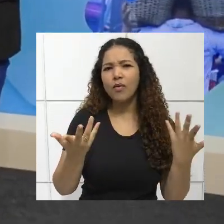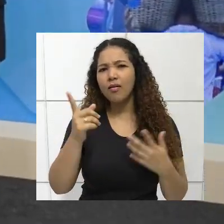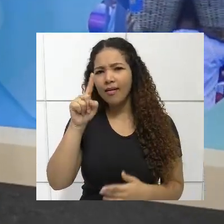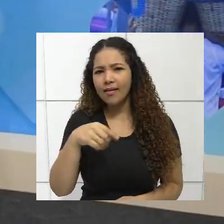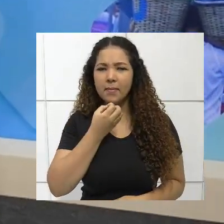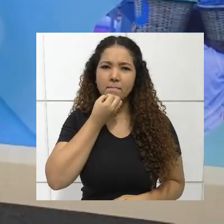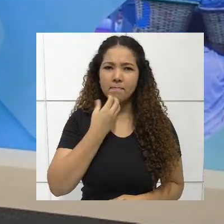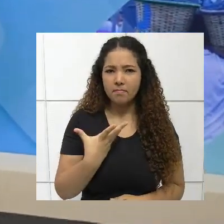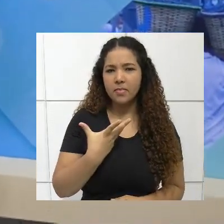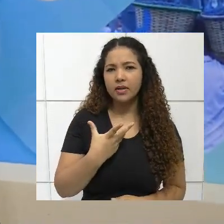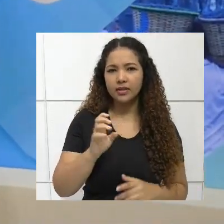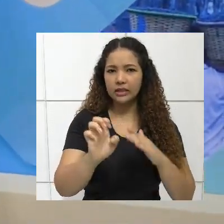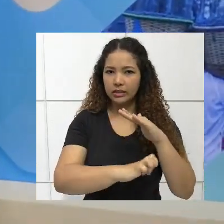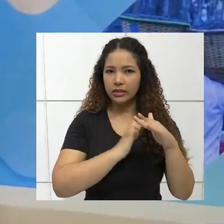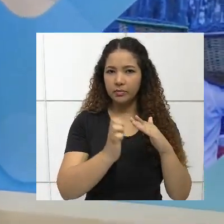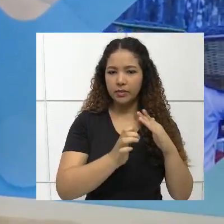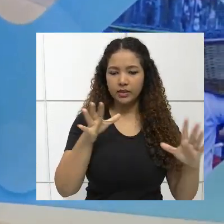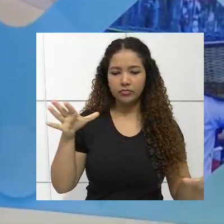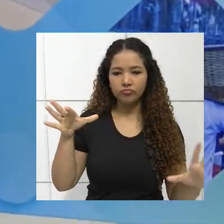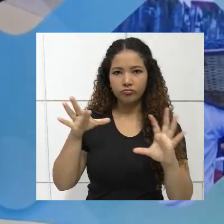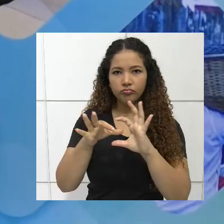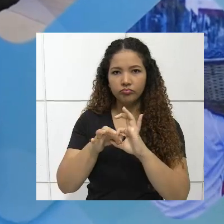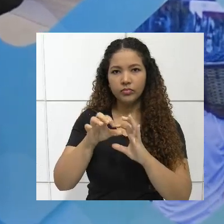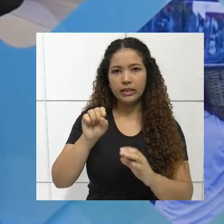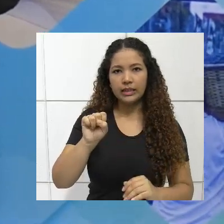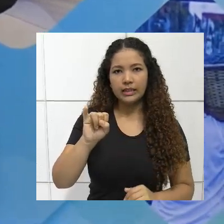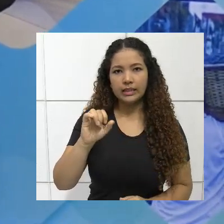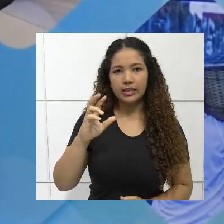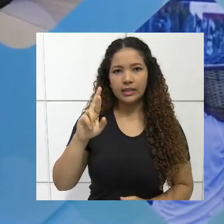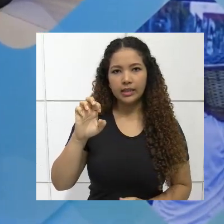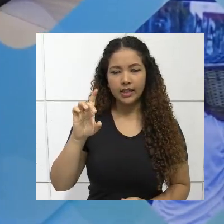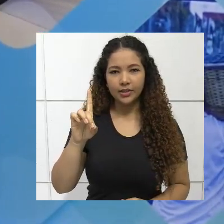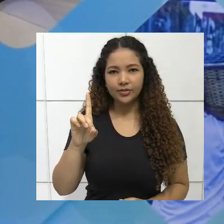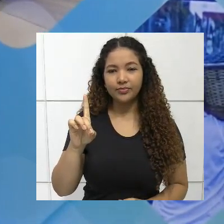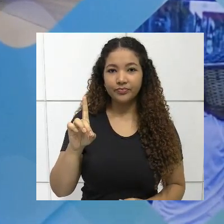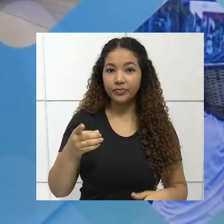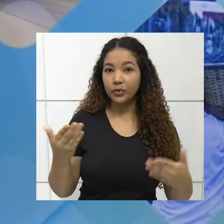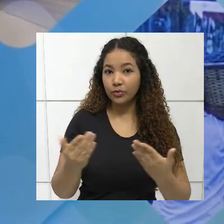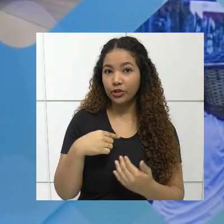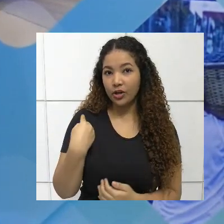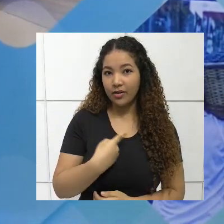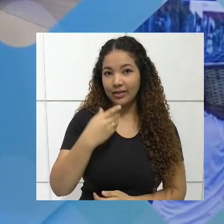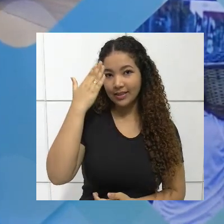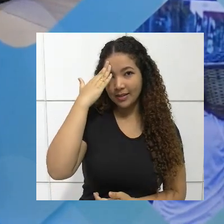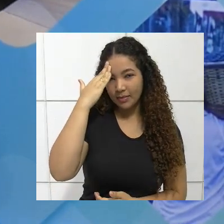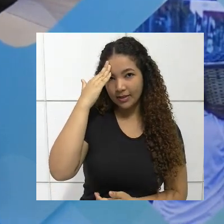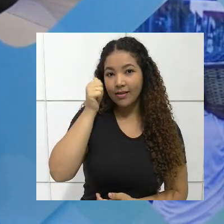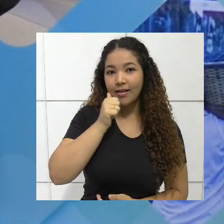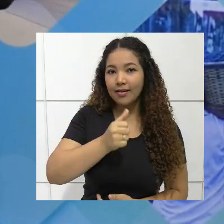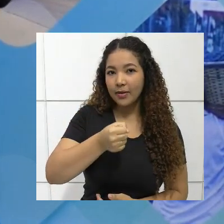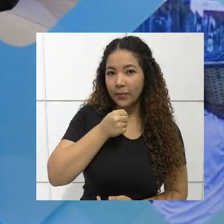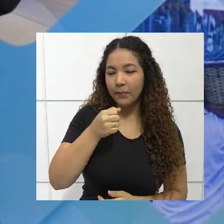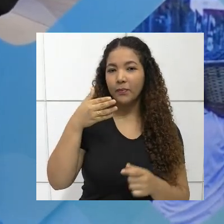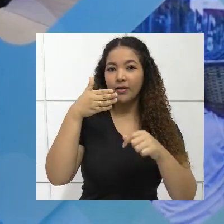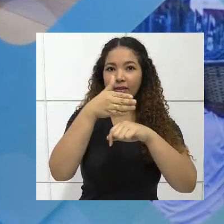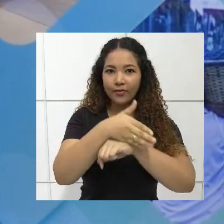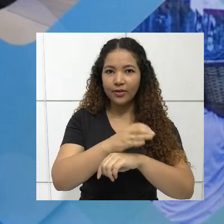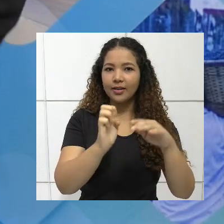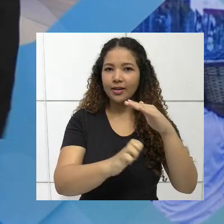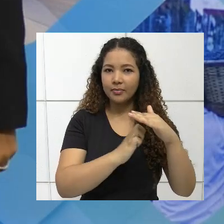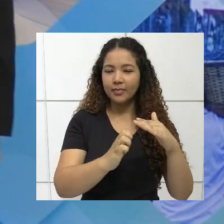ao Sicredi? Você já deve ter se perguntado isso. Sobre este assunto, a repórter Ayane Farias esteve na manhã de hoje na referida